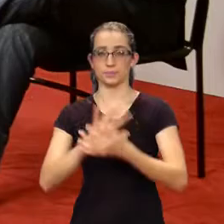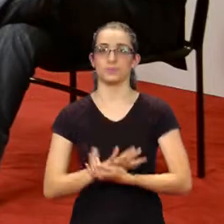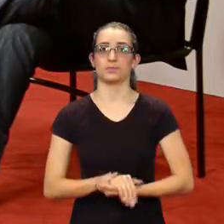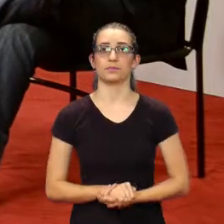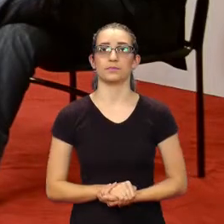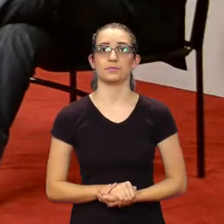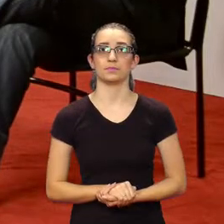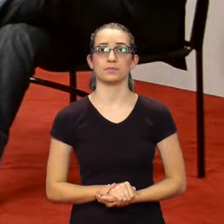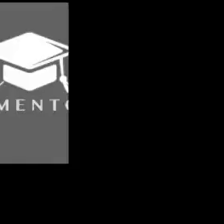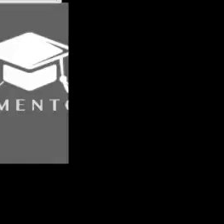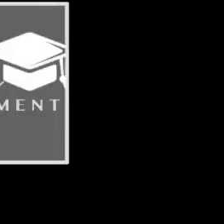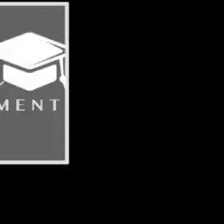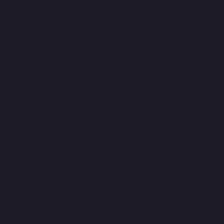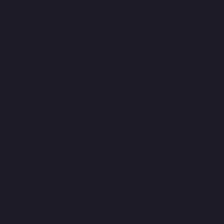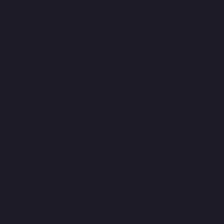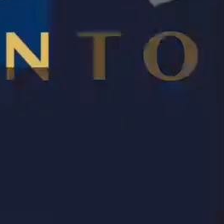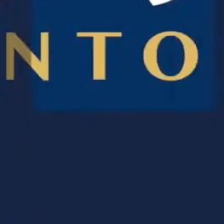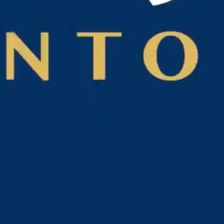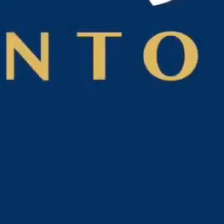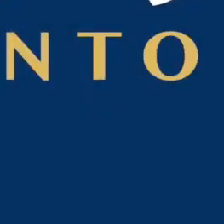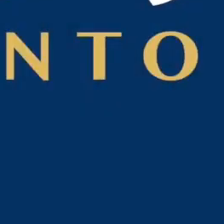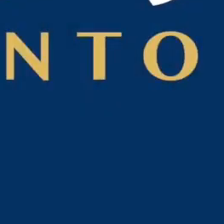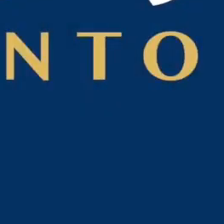sobre o assunto.